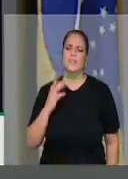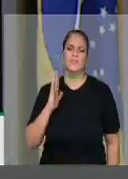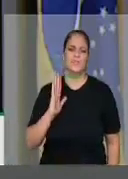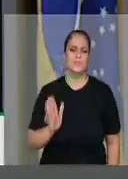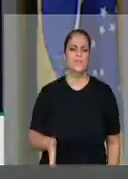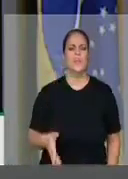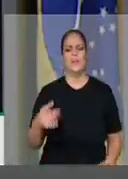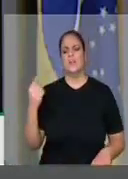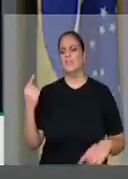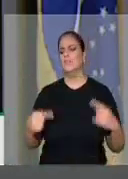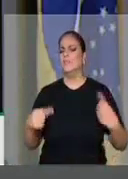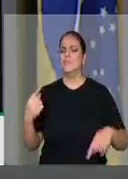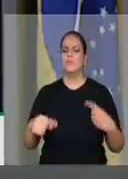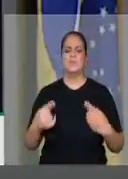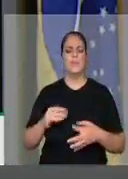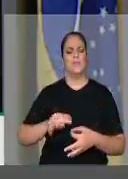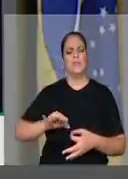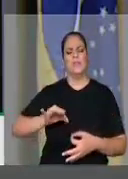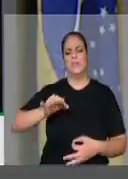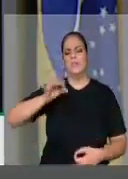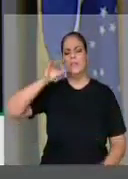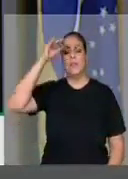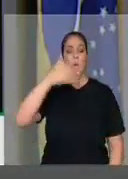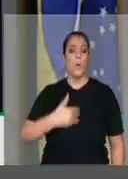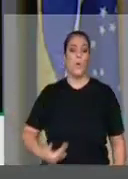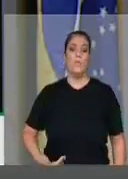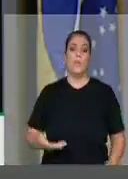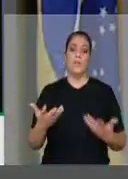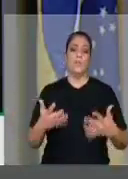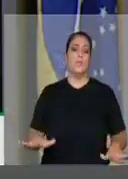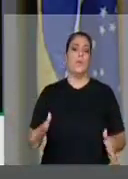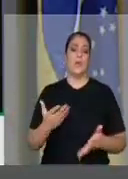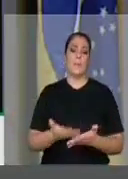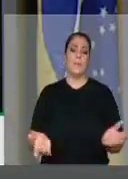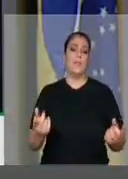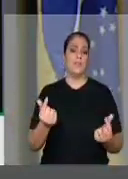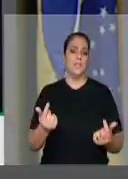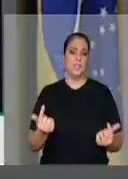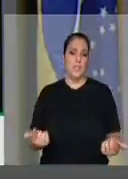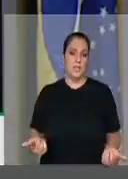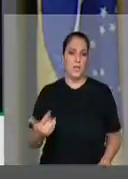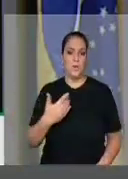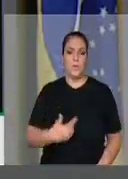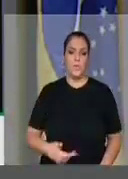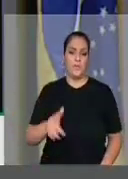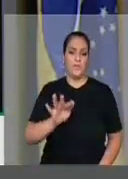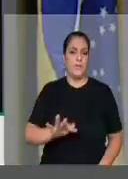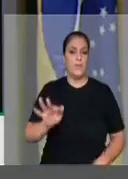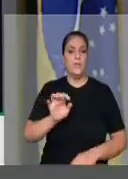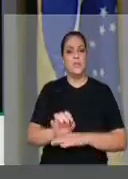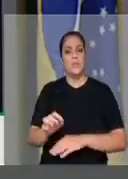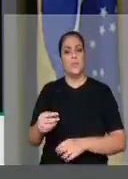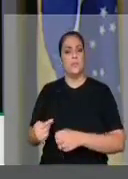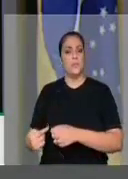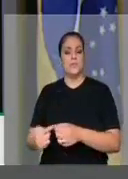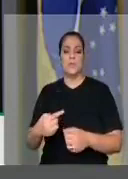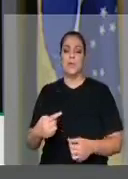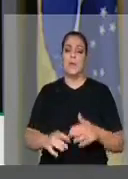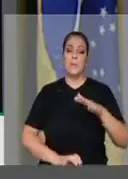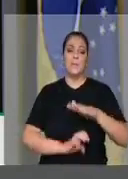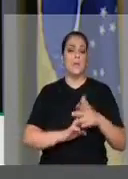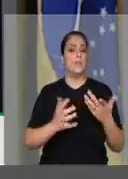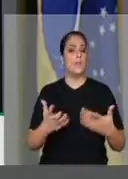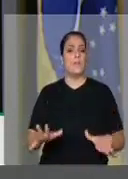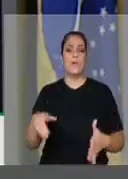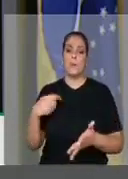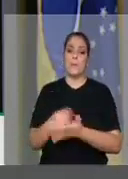imensas. O governo não quer perder receita, nem a União, Estados e Municípios. E os empresários não querem pagar